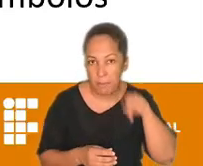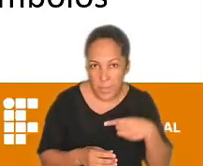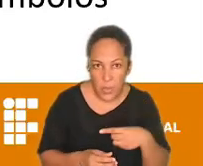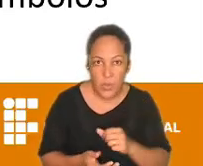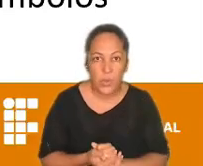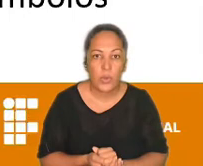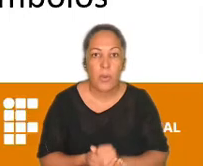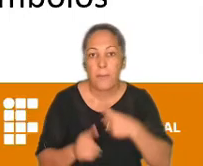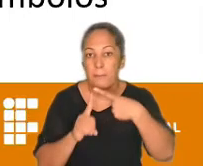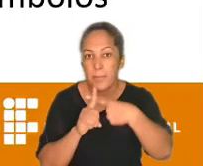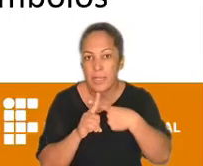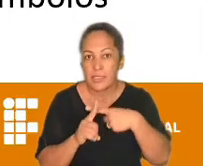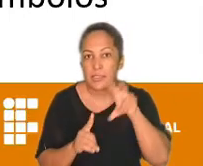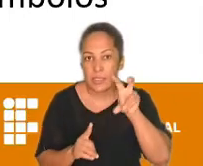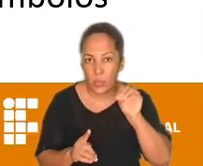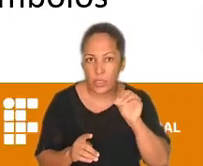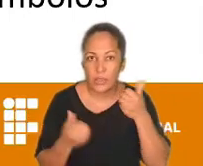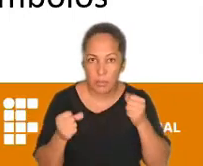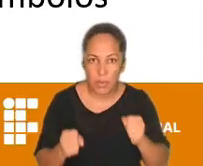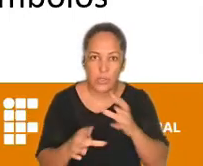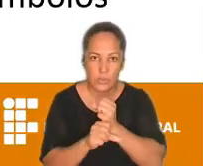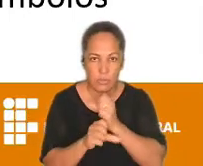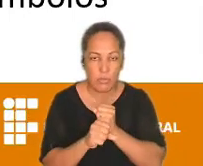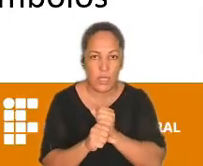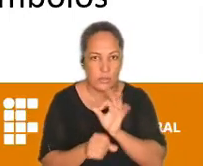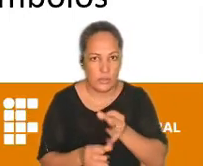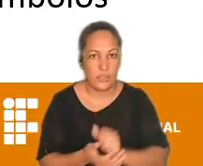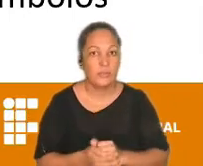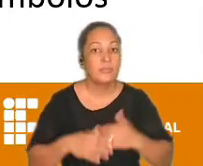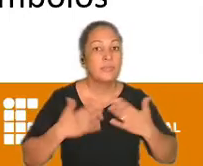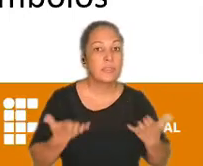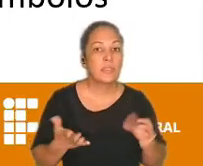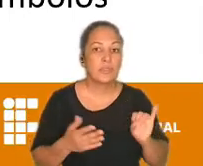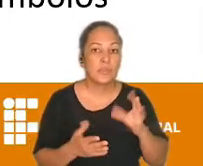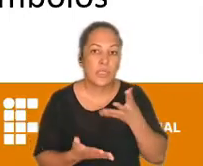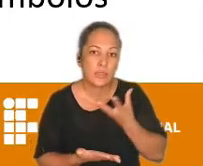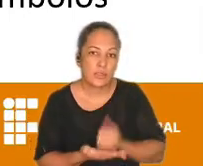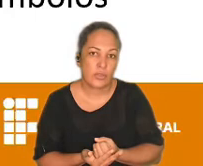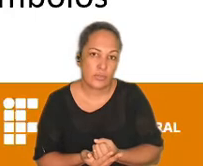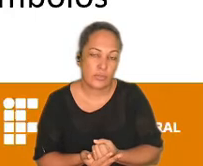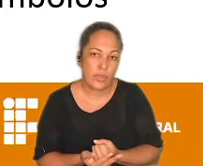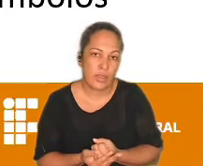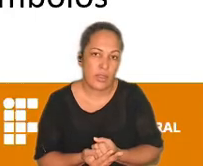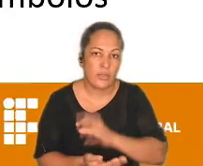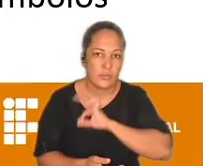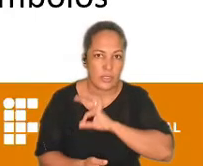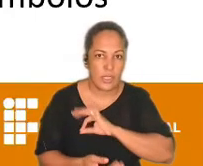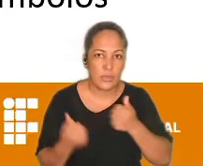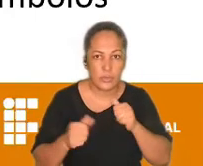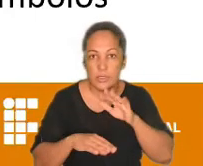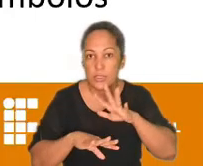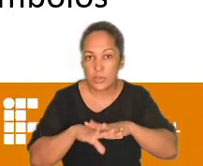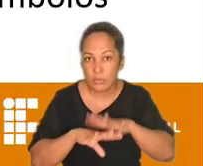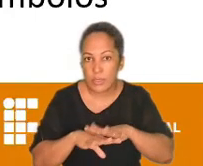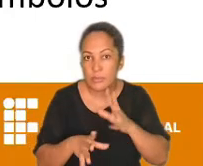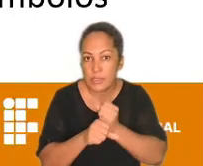consigo fazer cálculos com ele. Então, se eu quero armazenar um salário e eu quero fazer cálculos matemáticos com esse número, eu